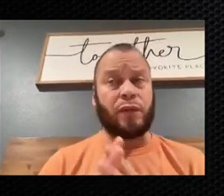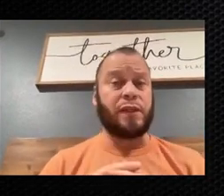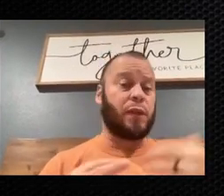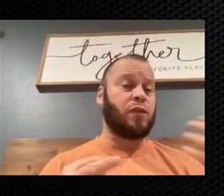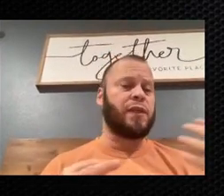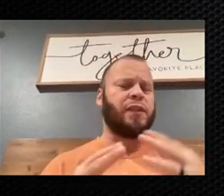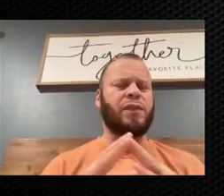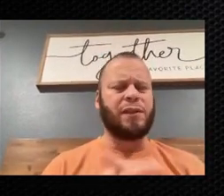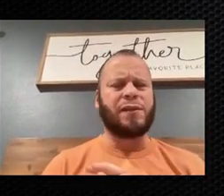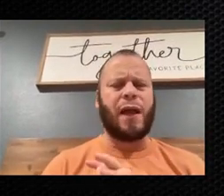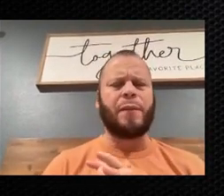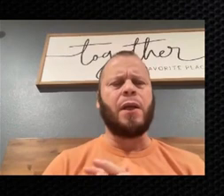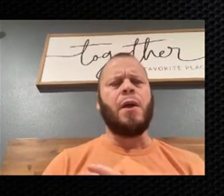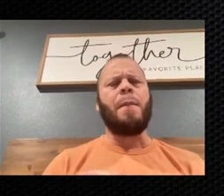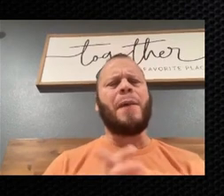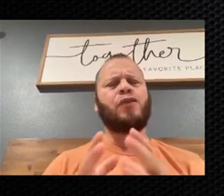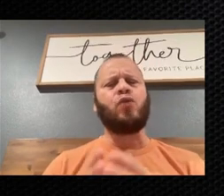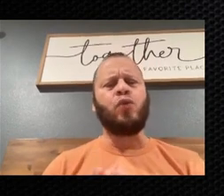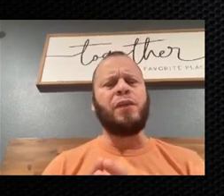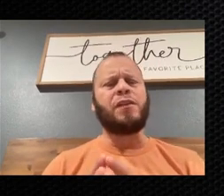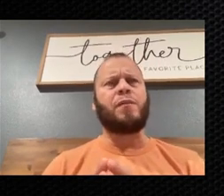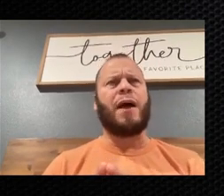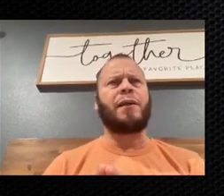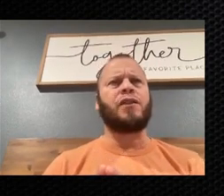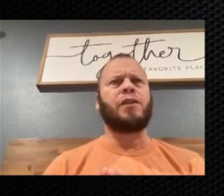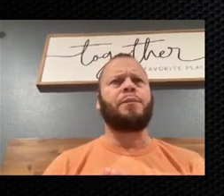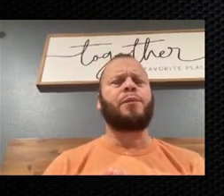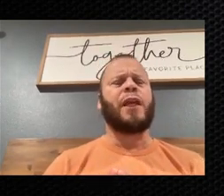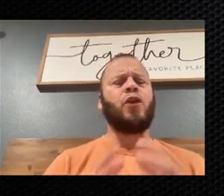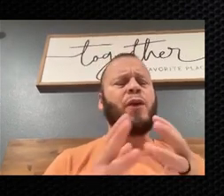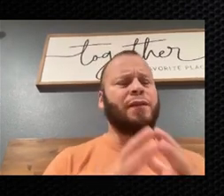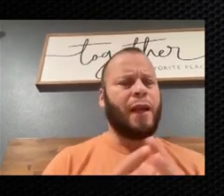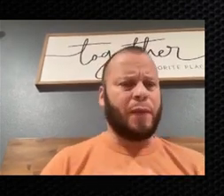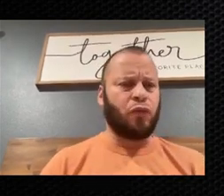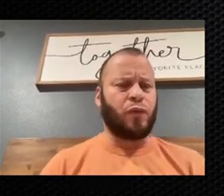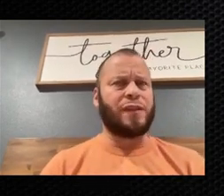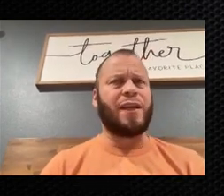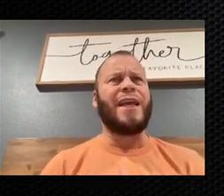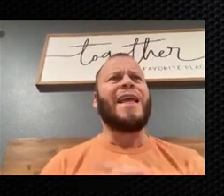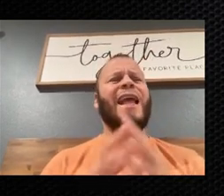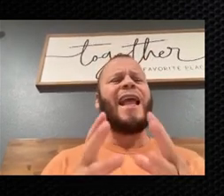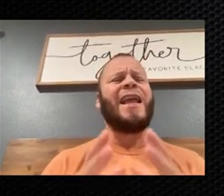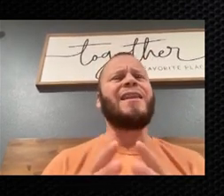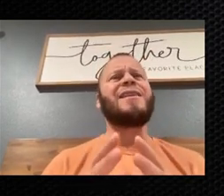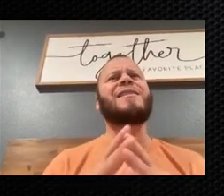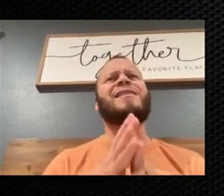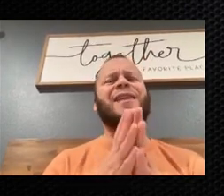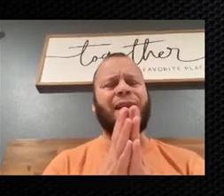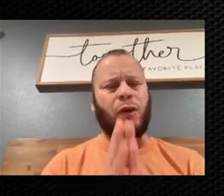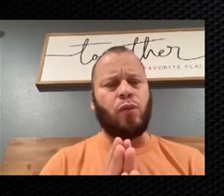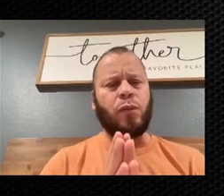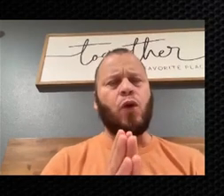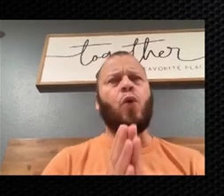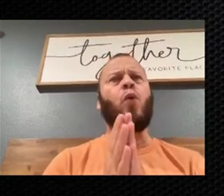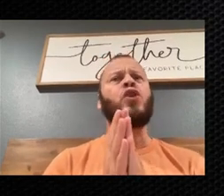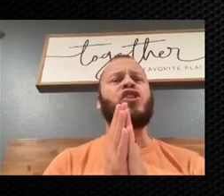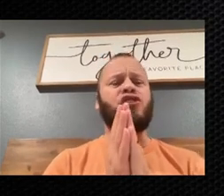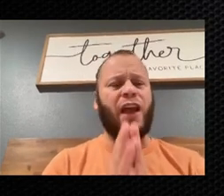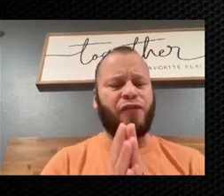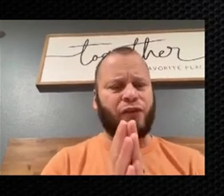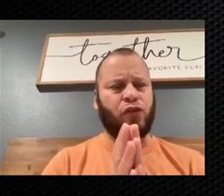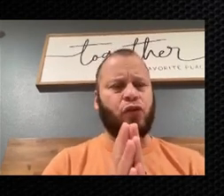tremenda importância não sei se você sabe mas o Nunes Marques e o André Mendonça Eles serão